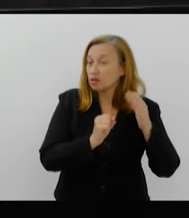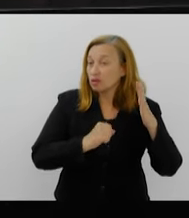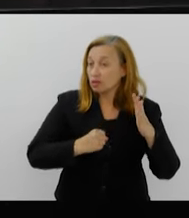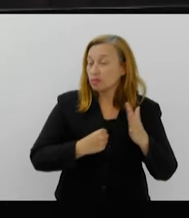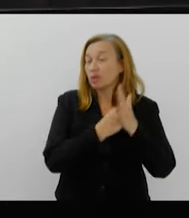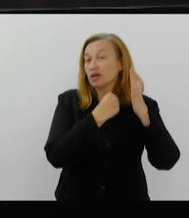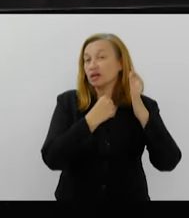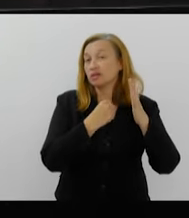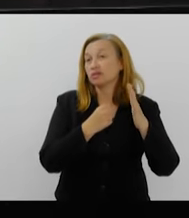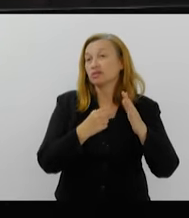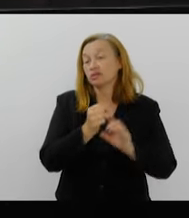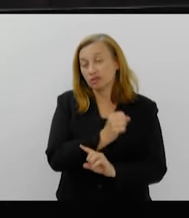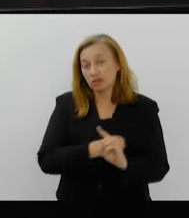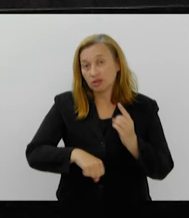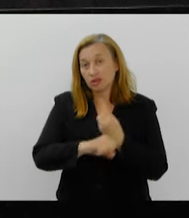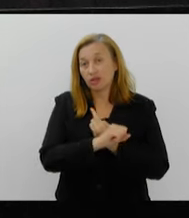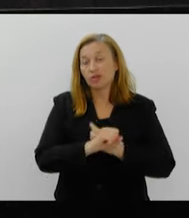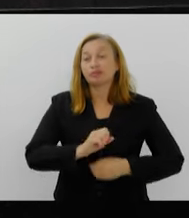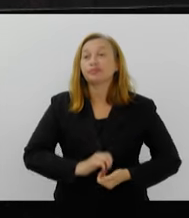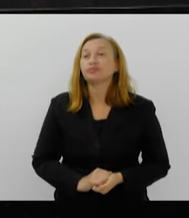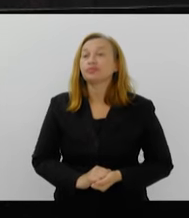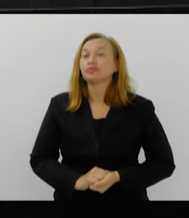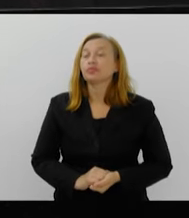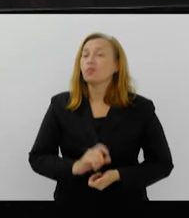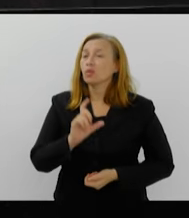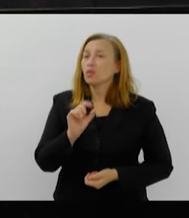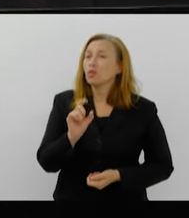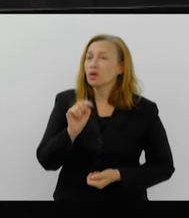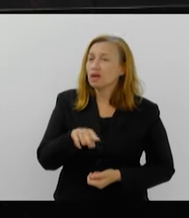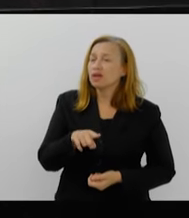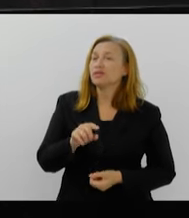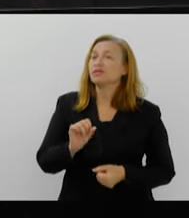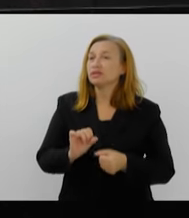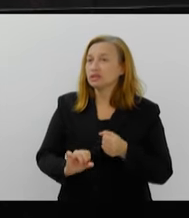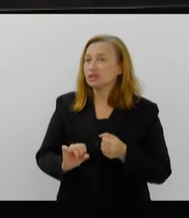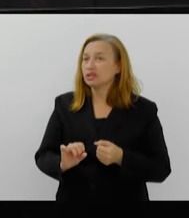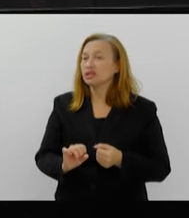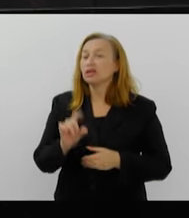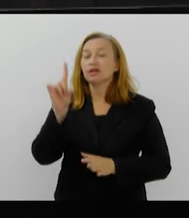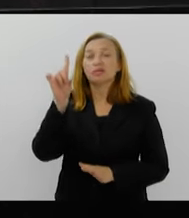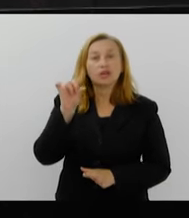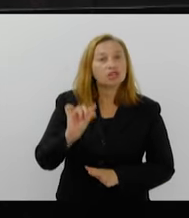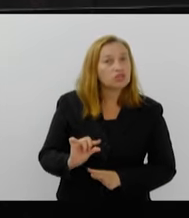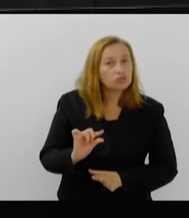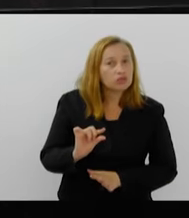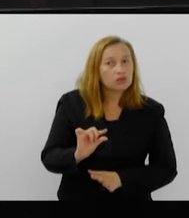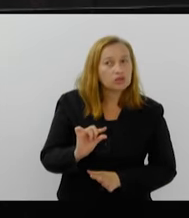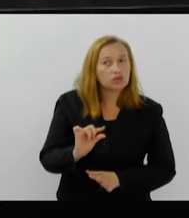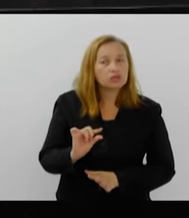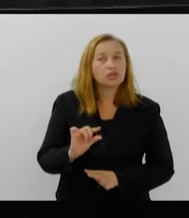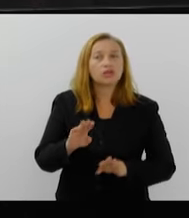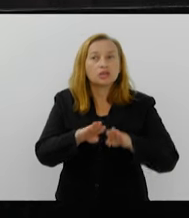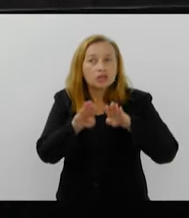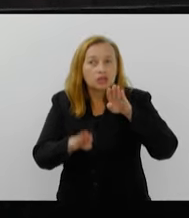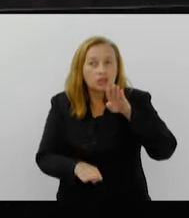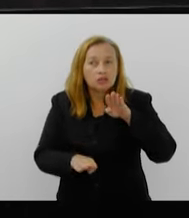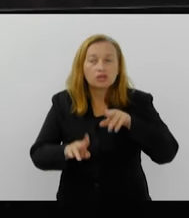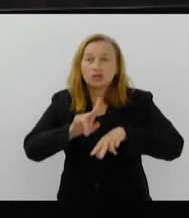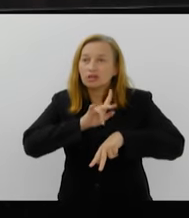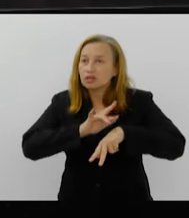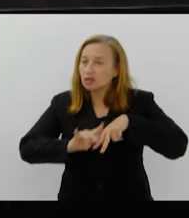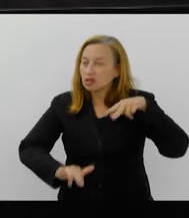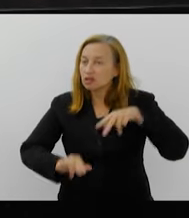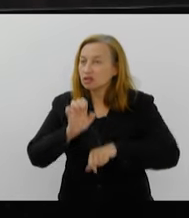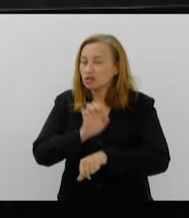na sociedade. O que foi efetivamente feito para diminuição da desigualdade de gênero